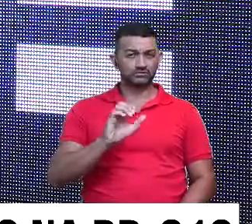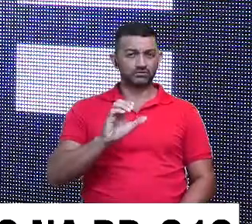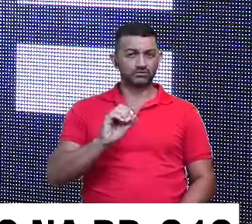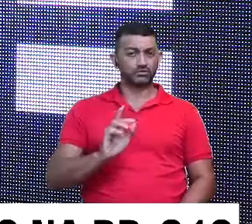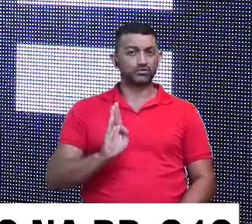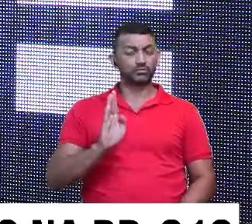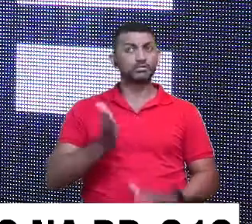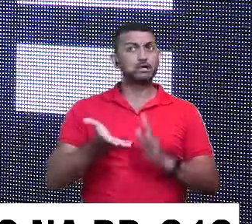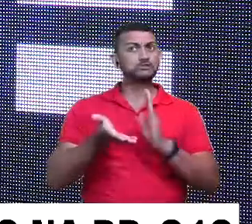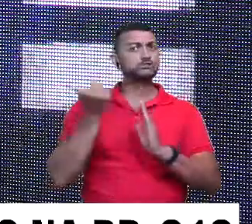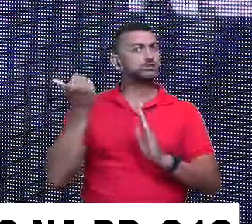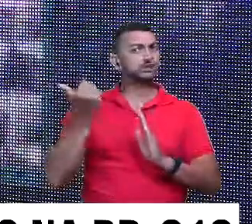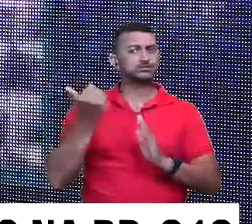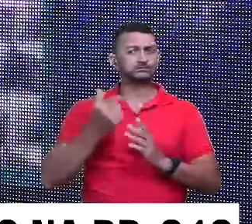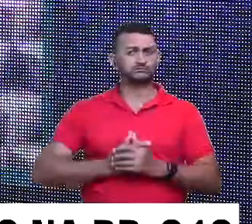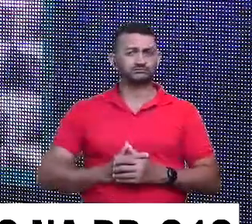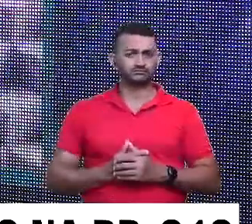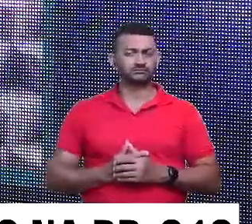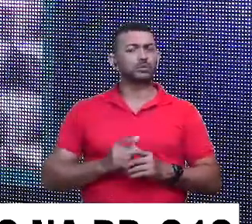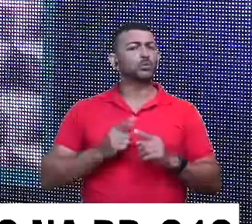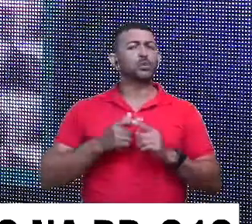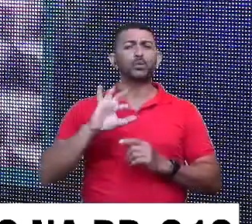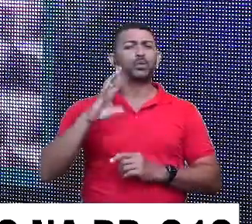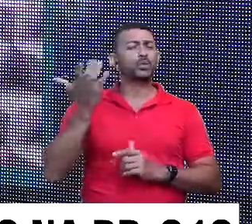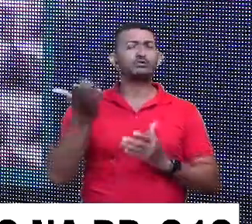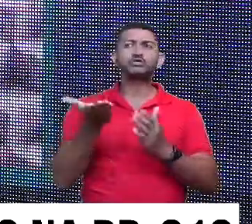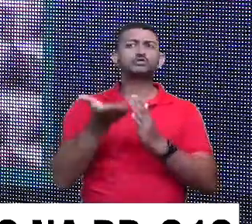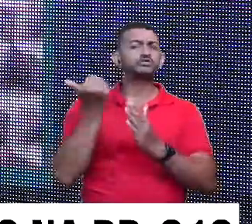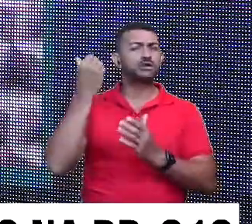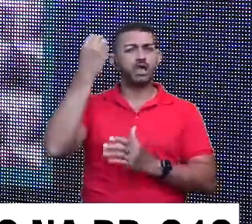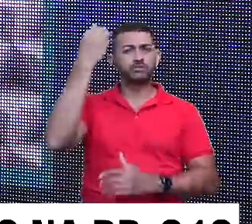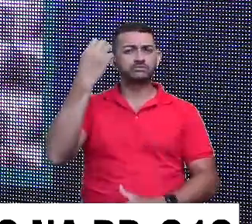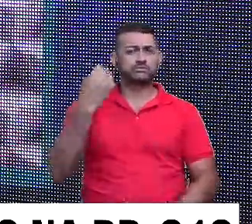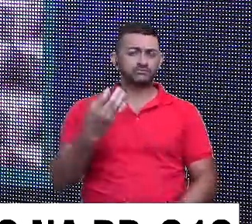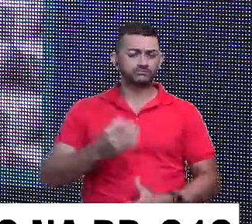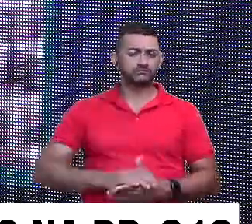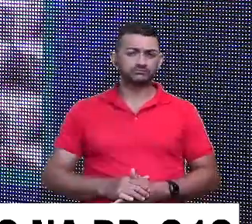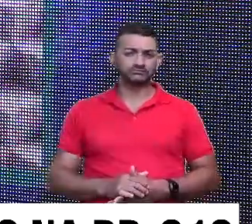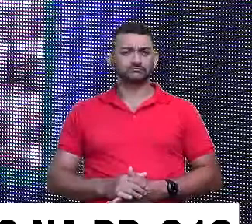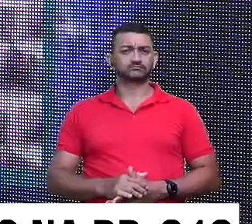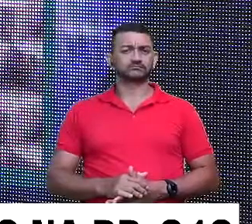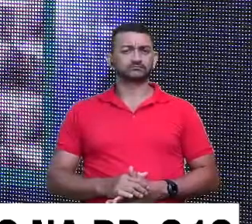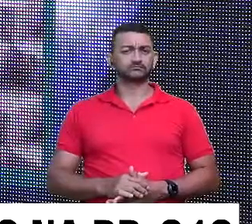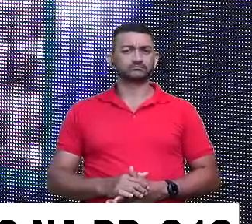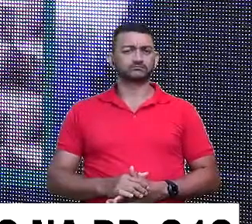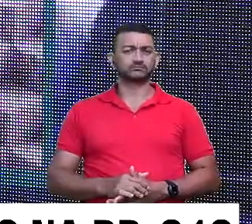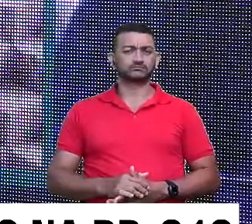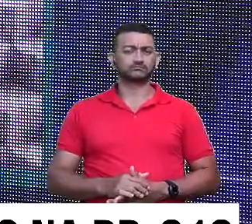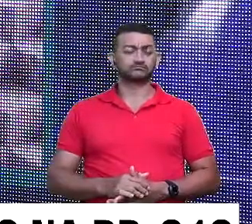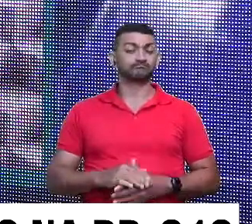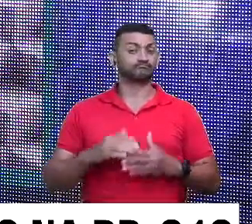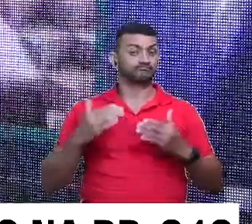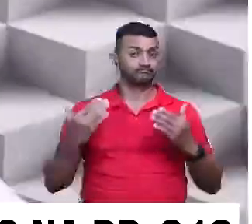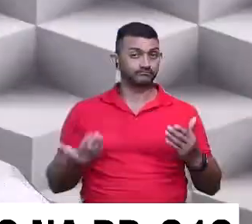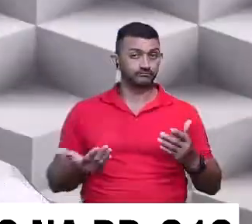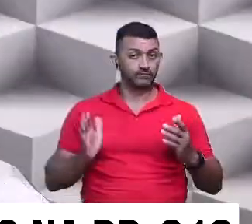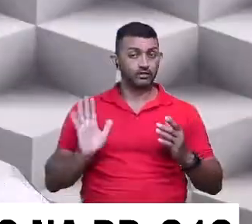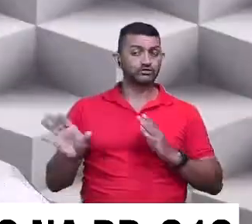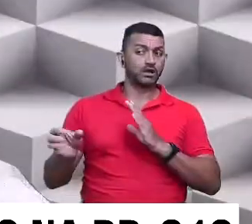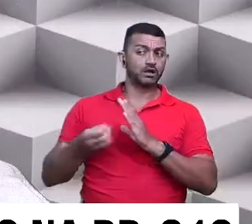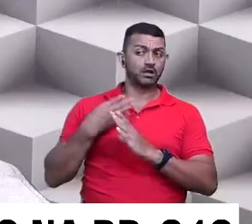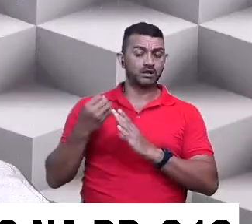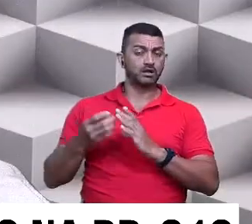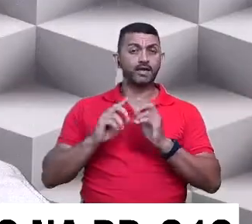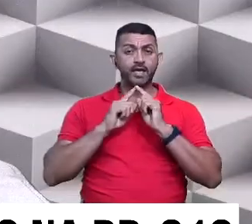Valéria Cristina para saber qual foi o motivo. Valéria, fala para o pessoal qual foi o motivo dessa retirada desse semáforo. Pois é, a gente